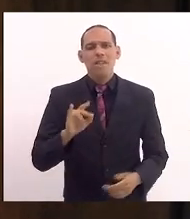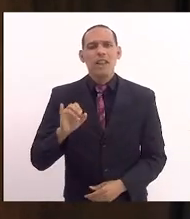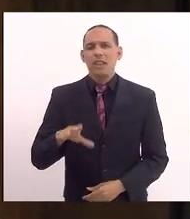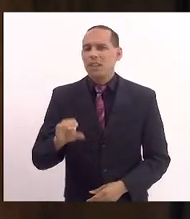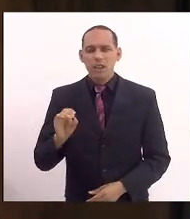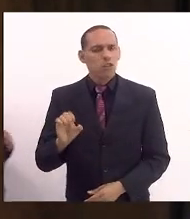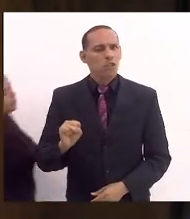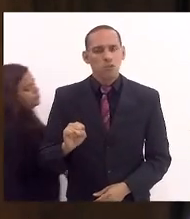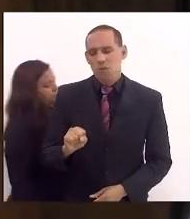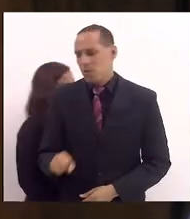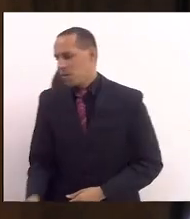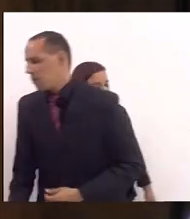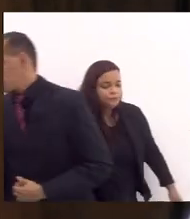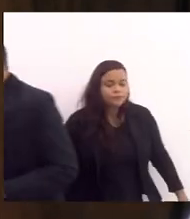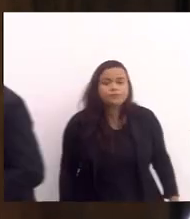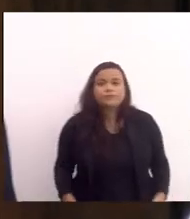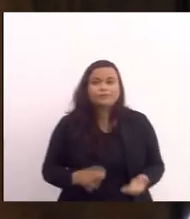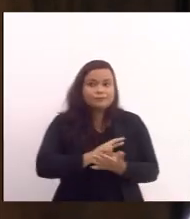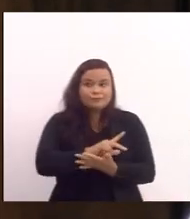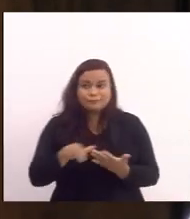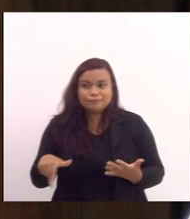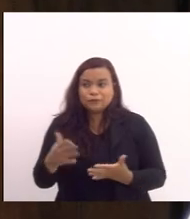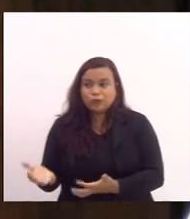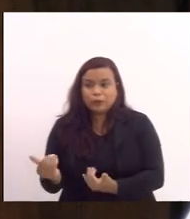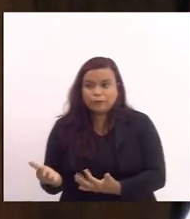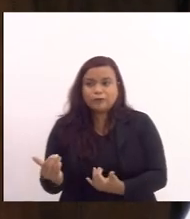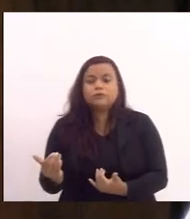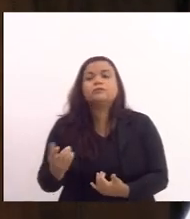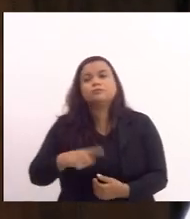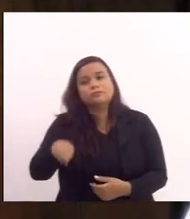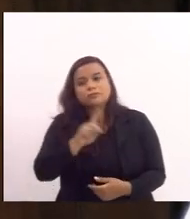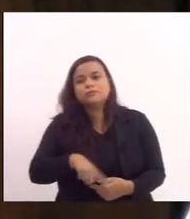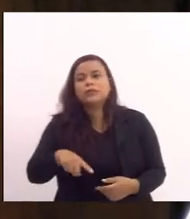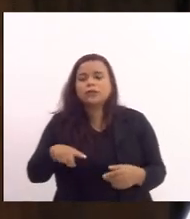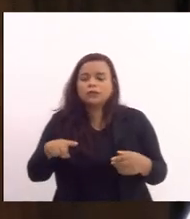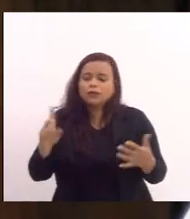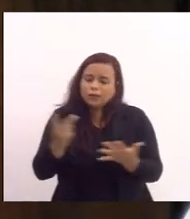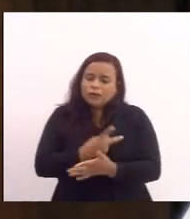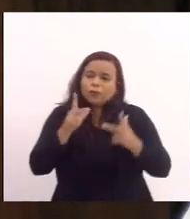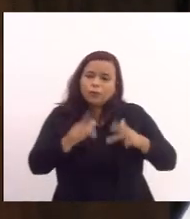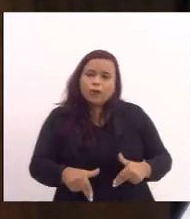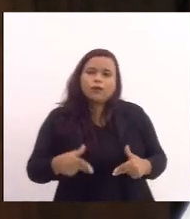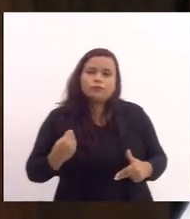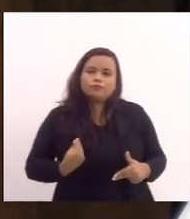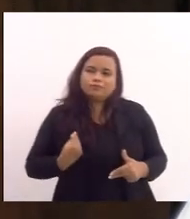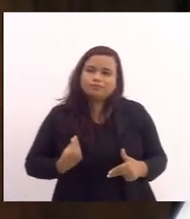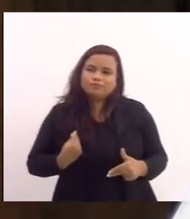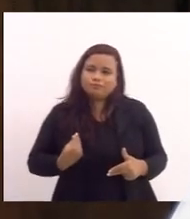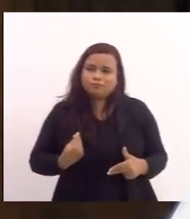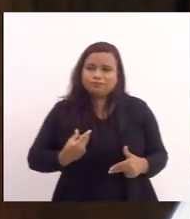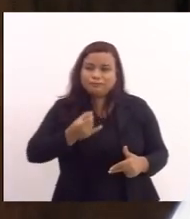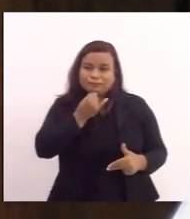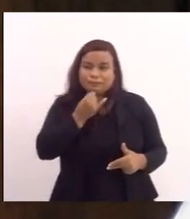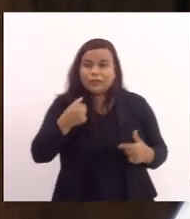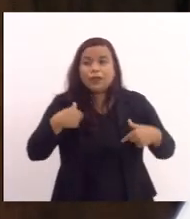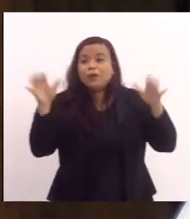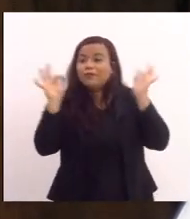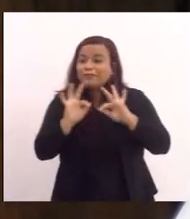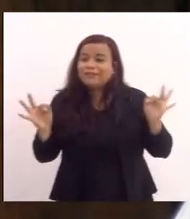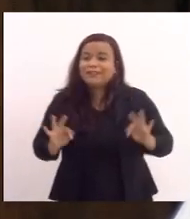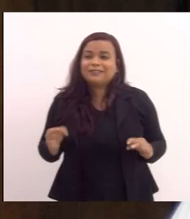Teles, entre outros, que estão passando por essa triste realidade. Eu estou muito, muito feliz de estar aqui.